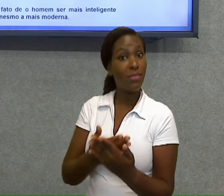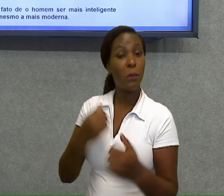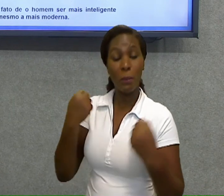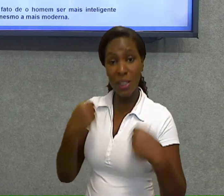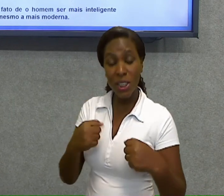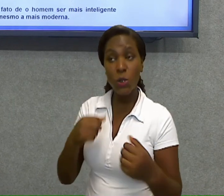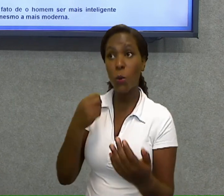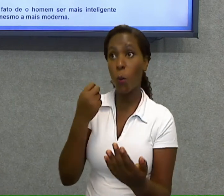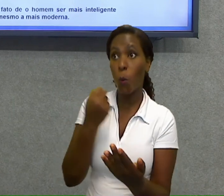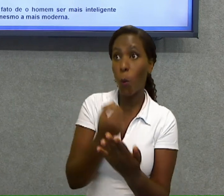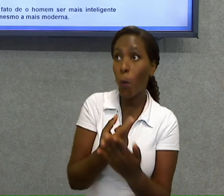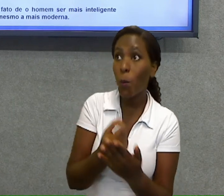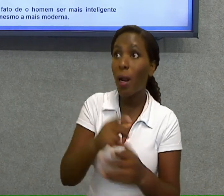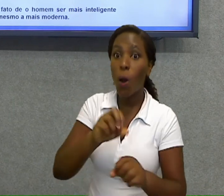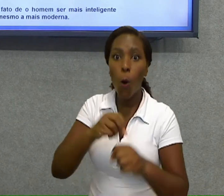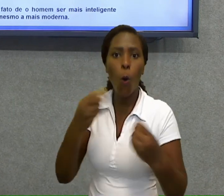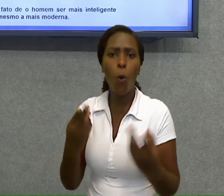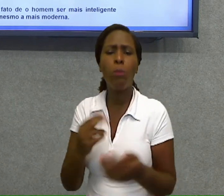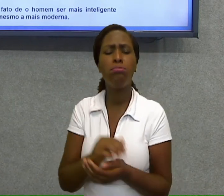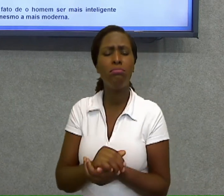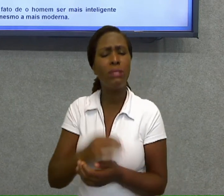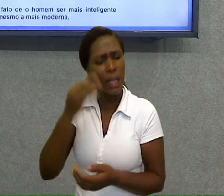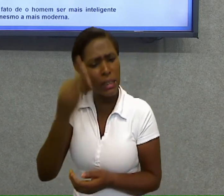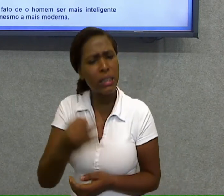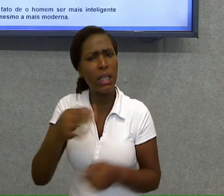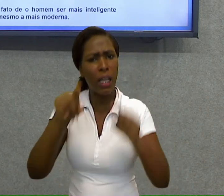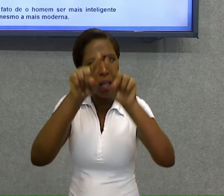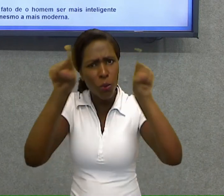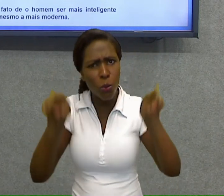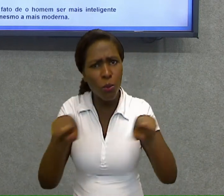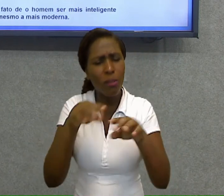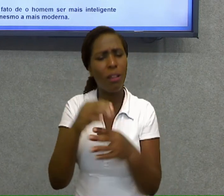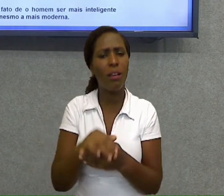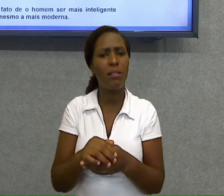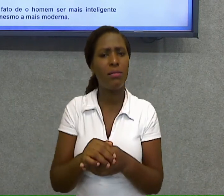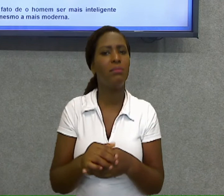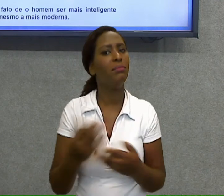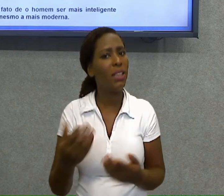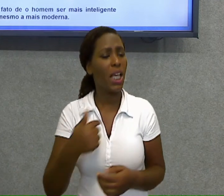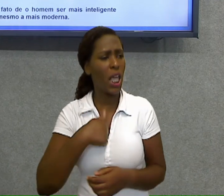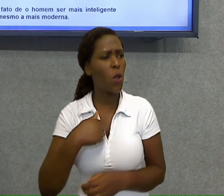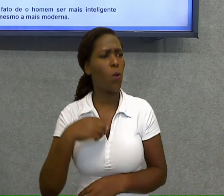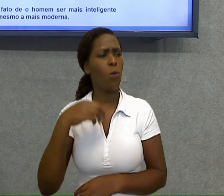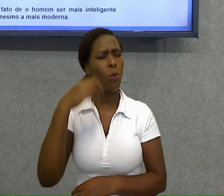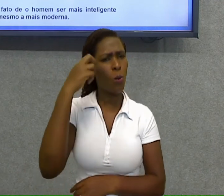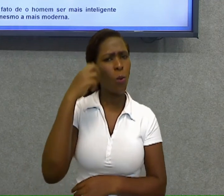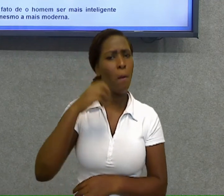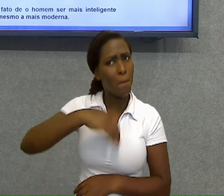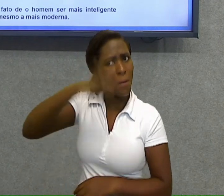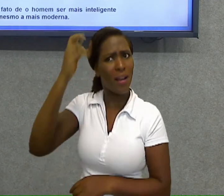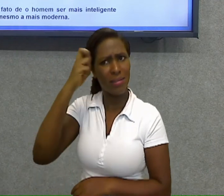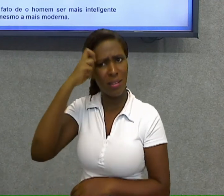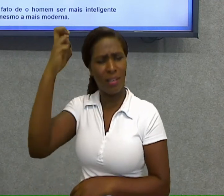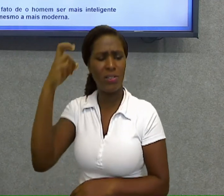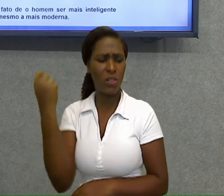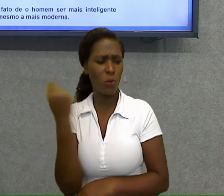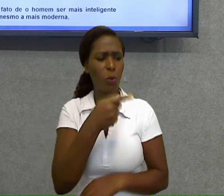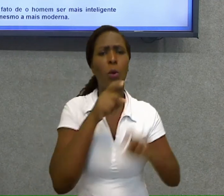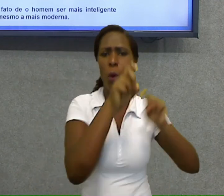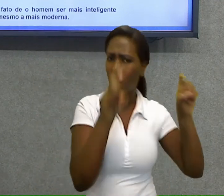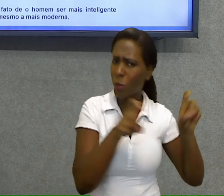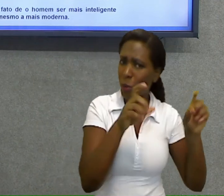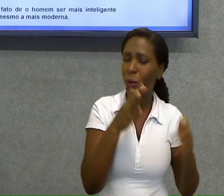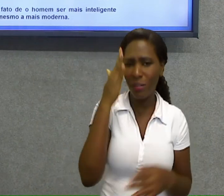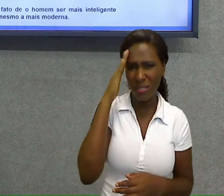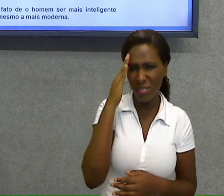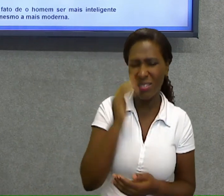apresenta essa persuasão. Bem, para a gente revisar os conteúdos mencionados anteriormente, né,